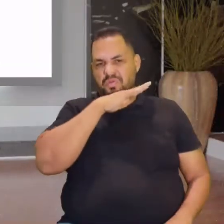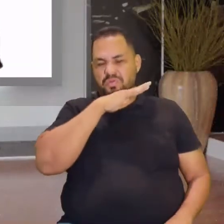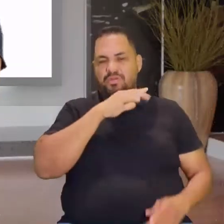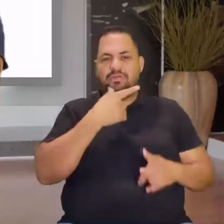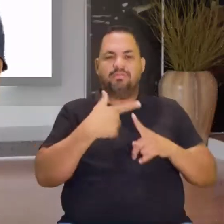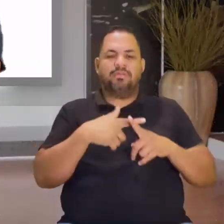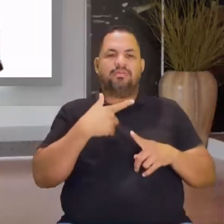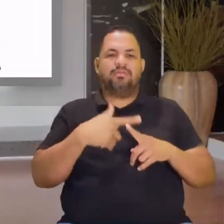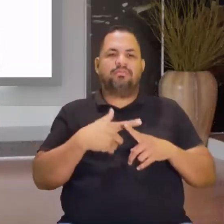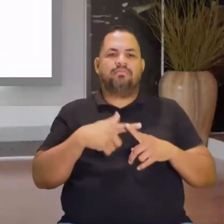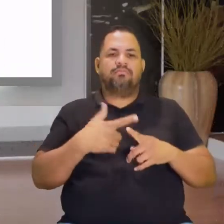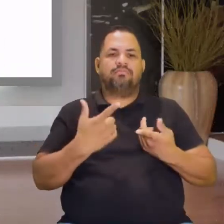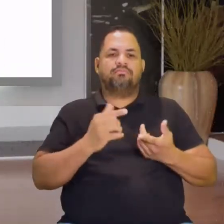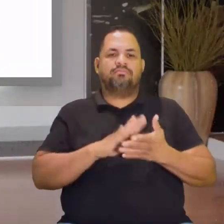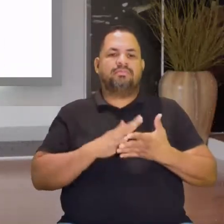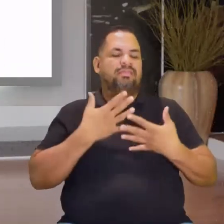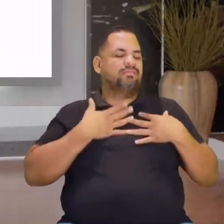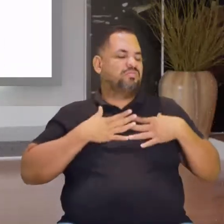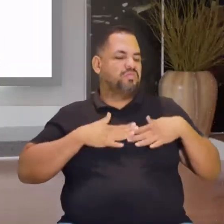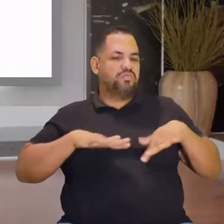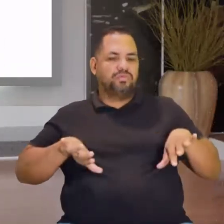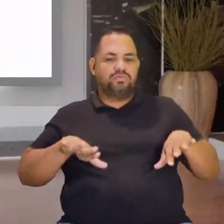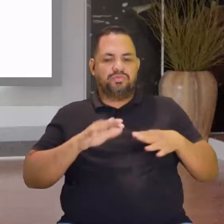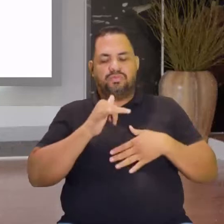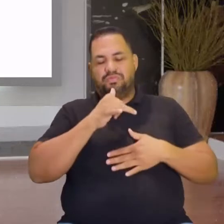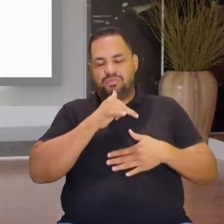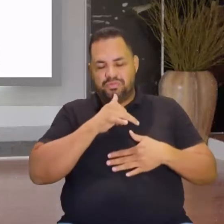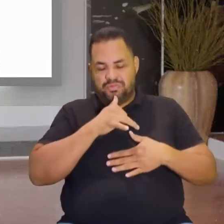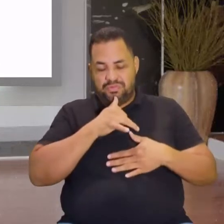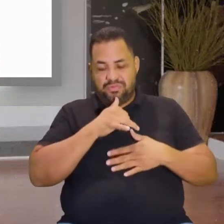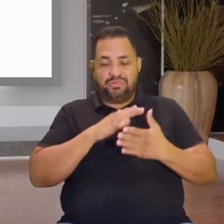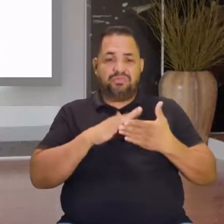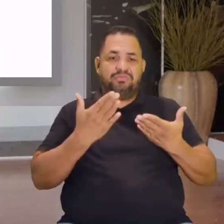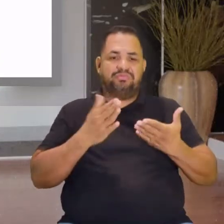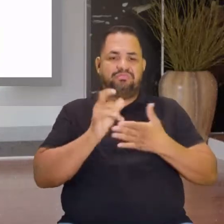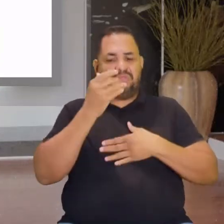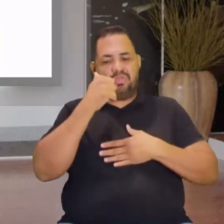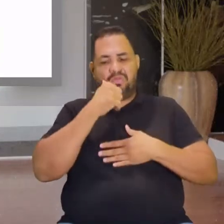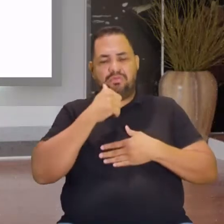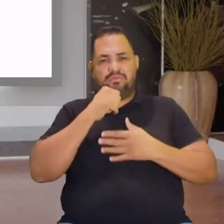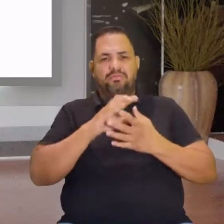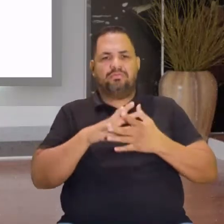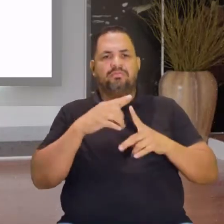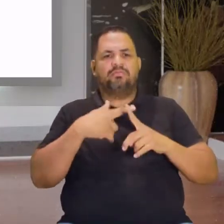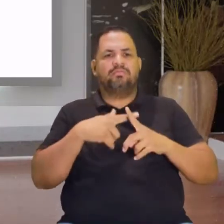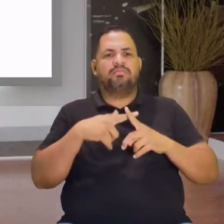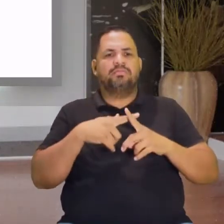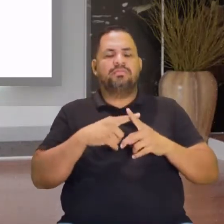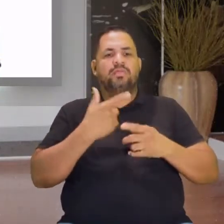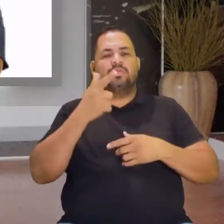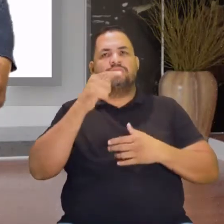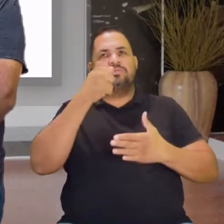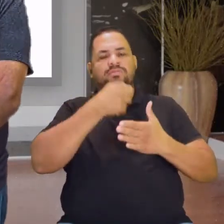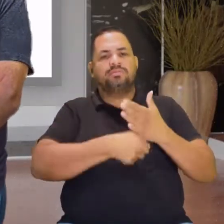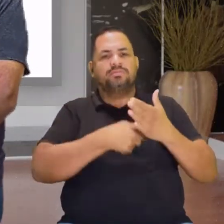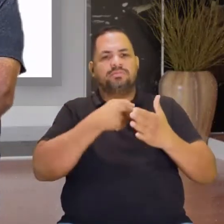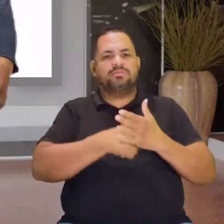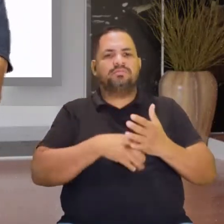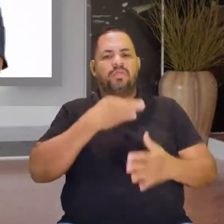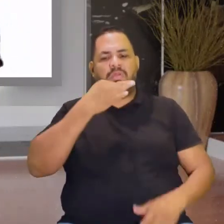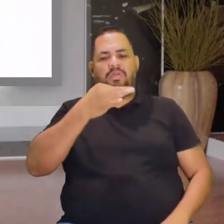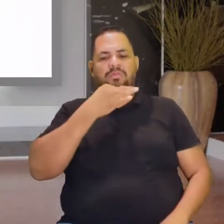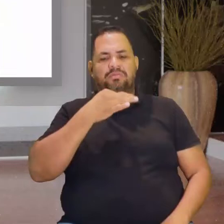Ela ficou muito chateada, muito triste, mesmo que outros tenham defendido, mas foi uma